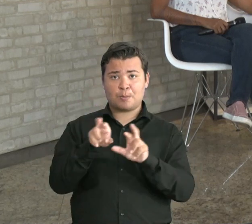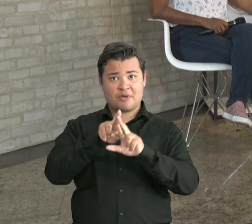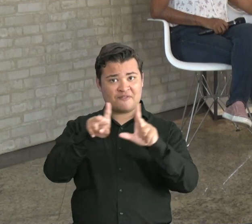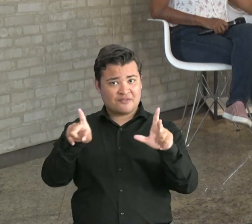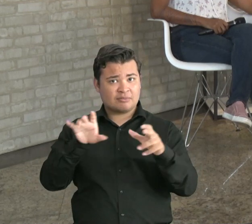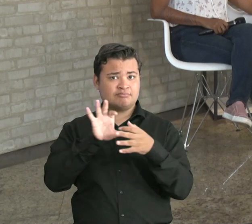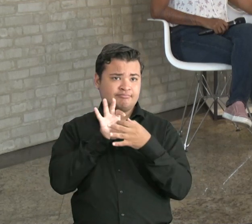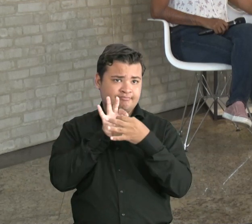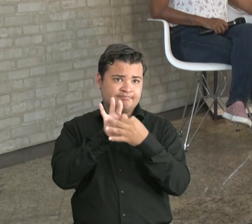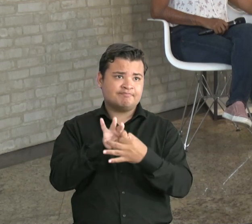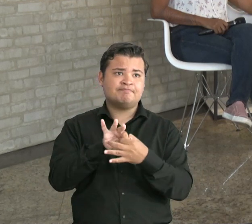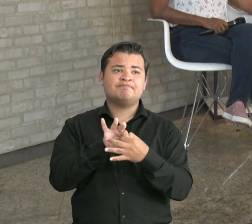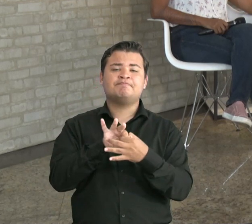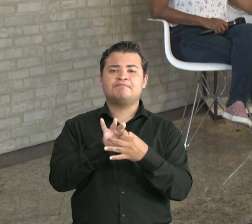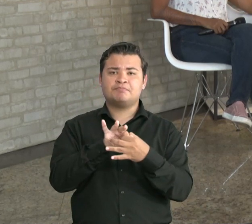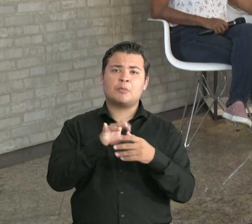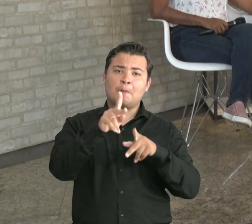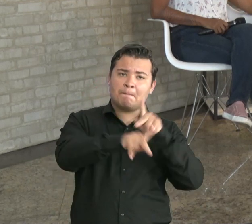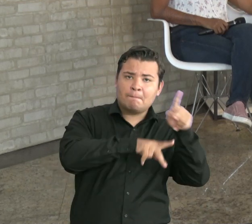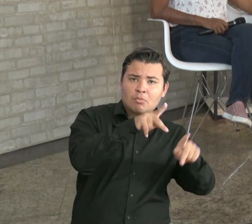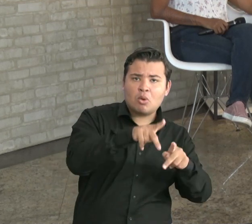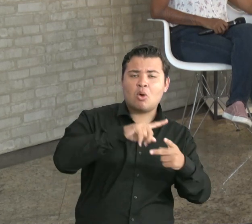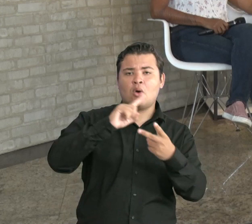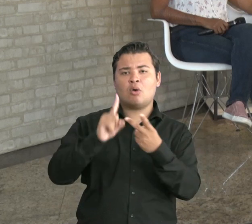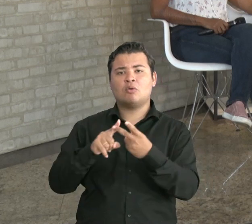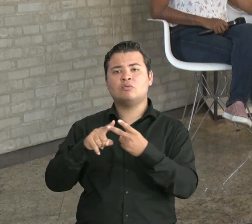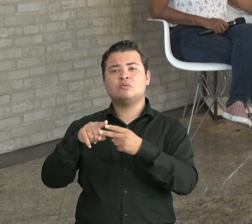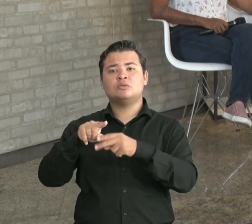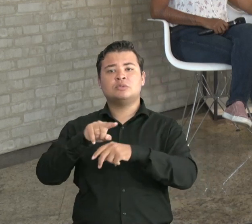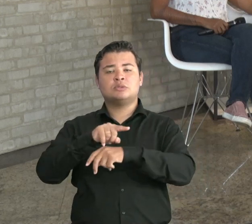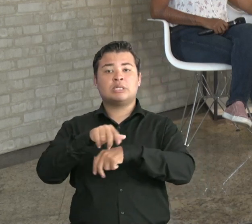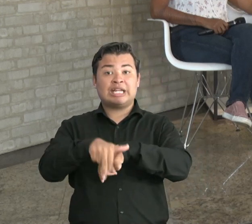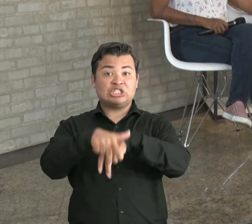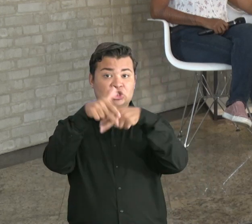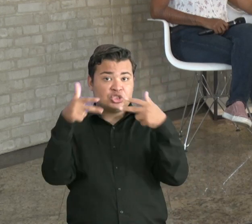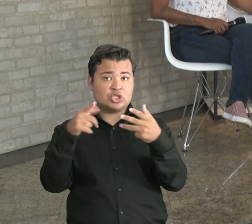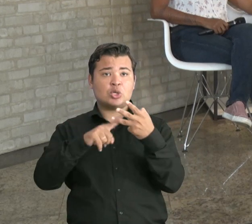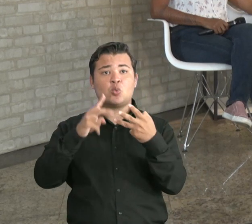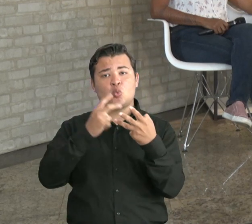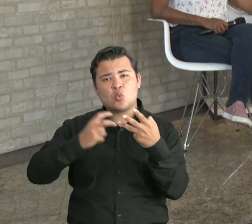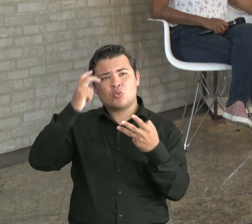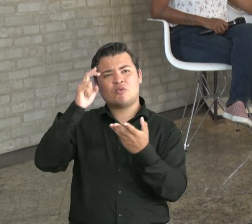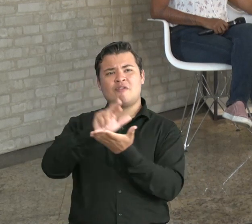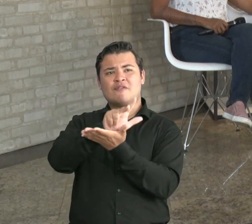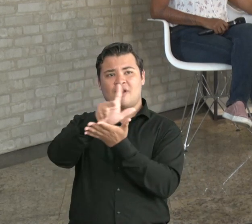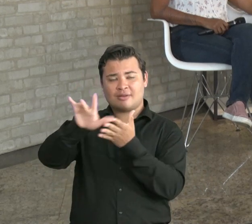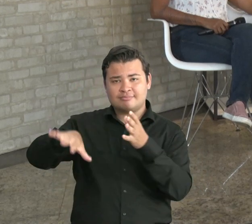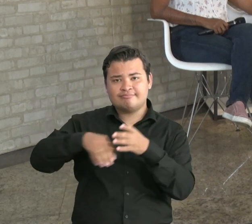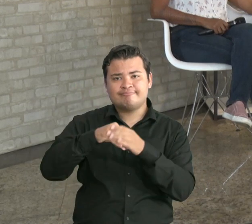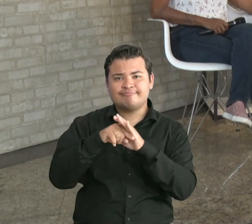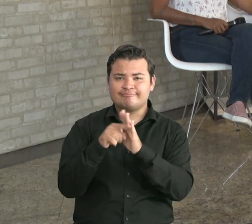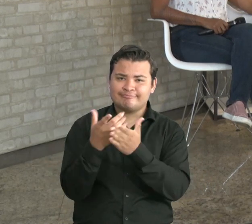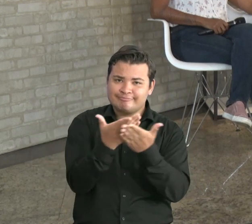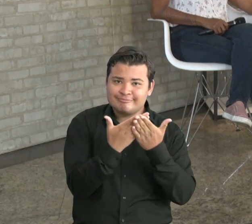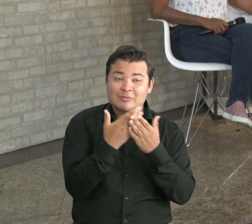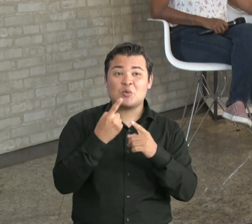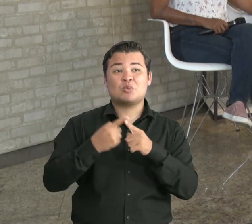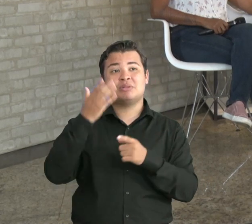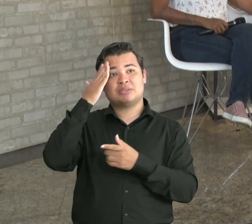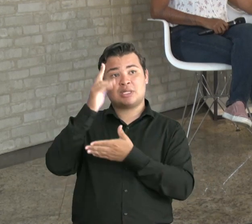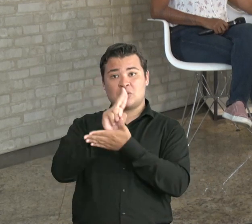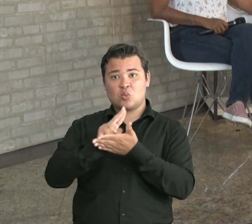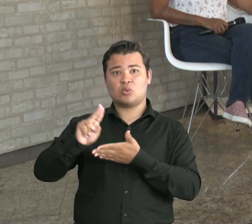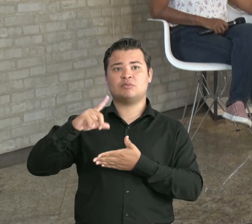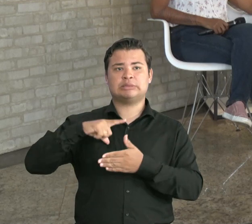sobre diferentes povos, etnias, culturas, porque também a universidade vem se diversificando, né,